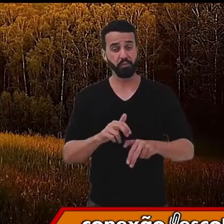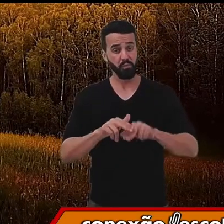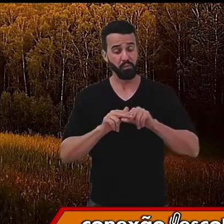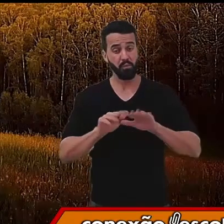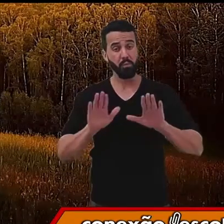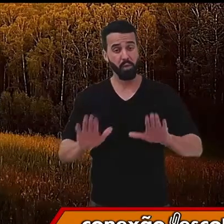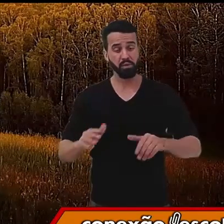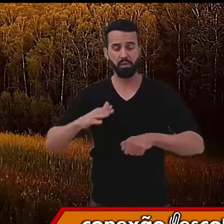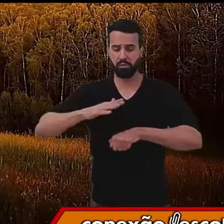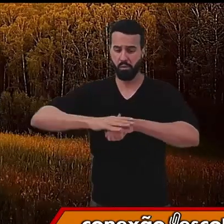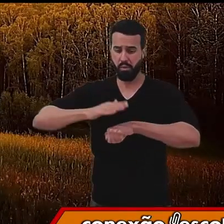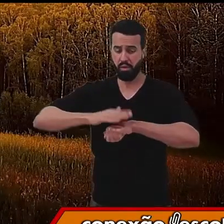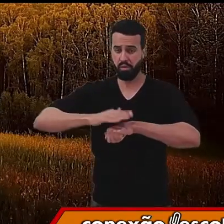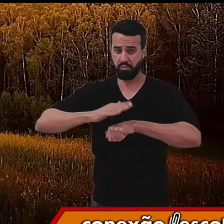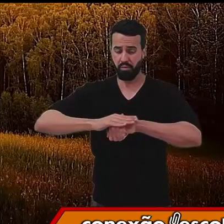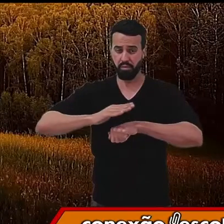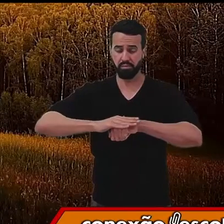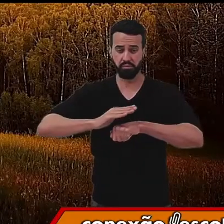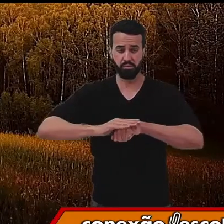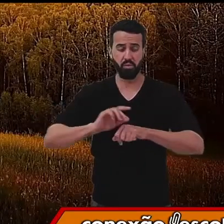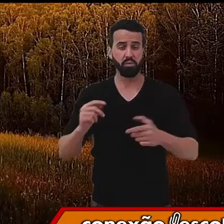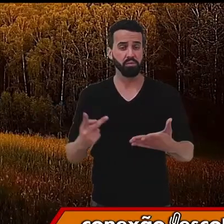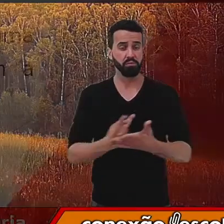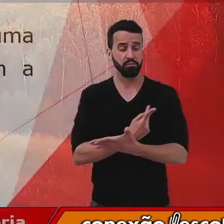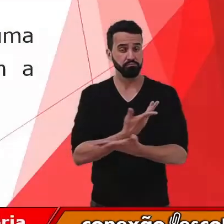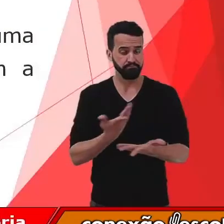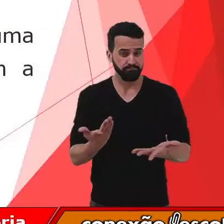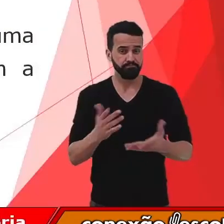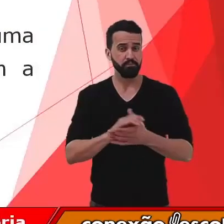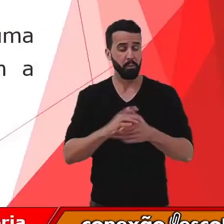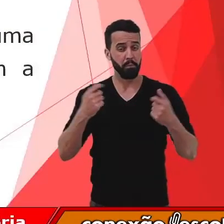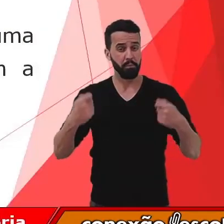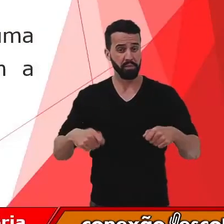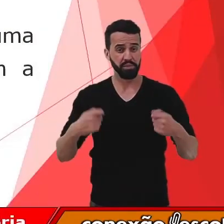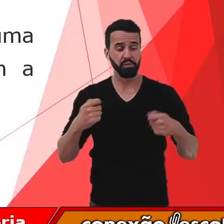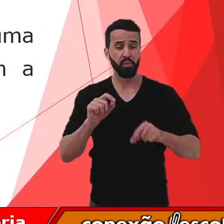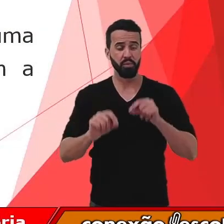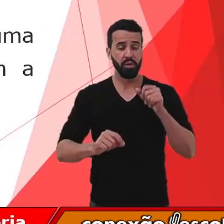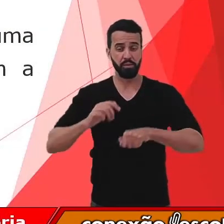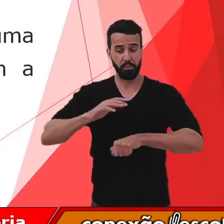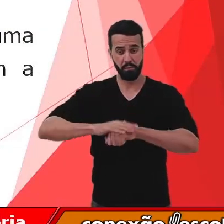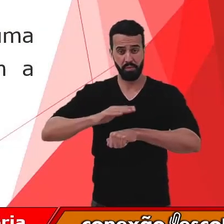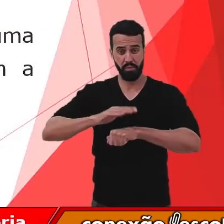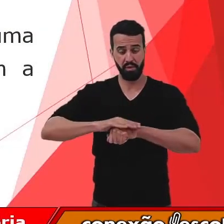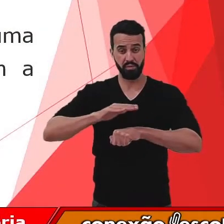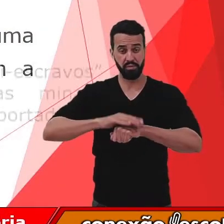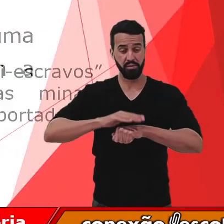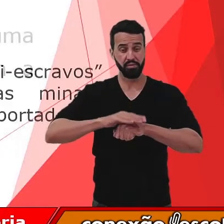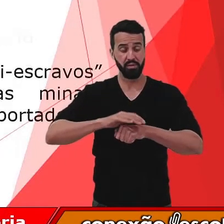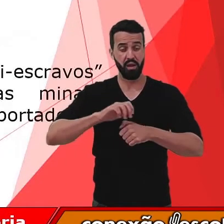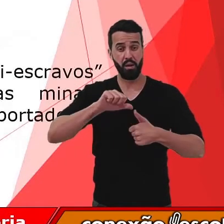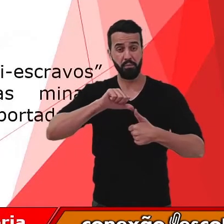das independências, nós não podemos deixar de citar a independência da América